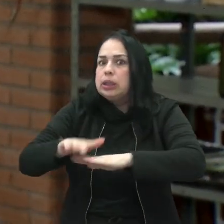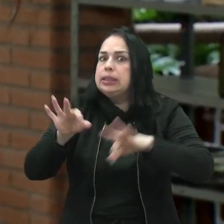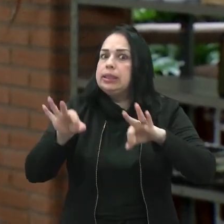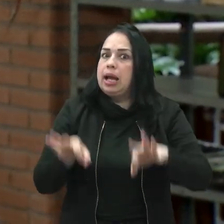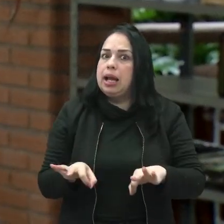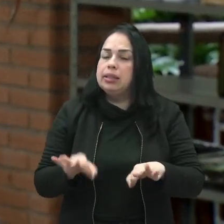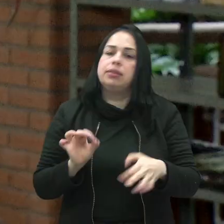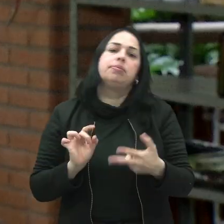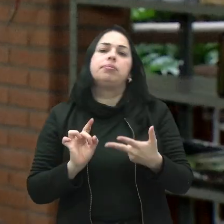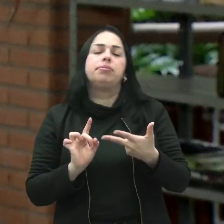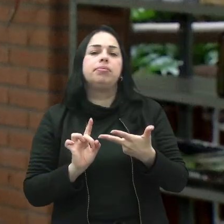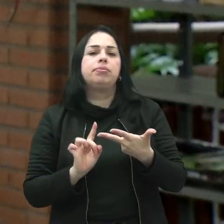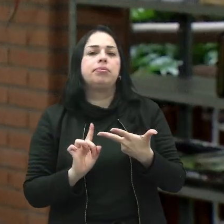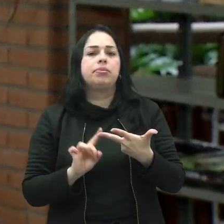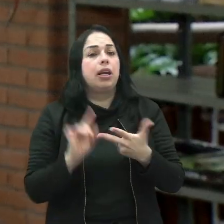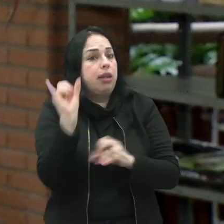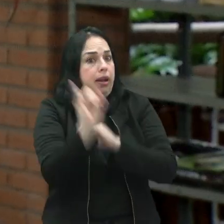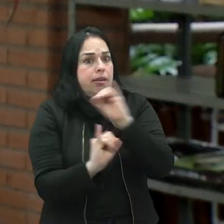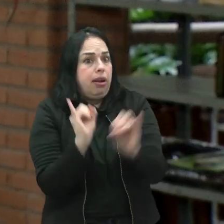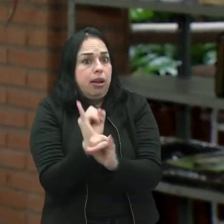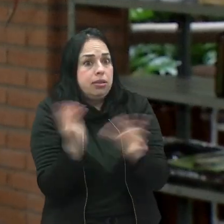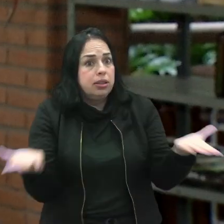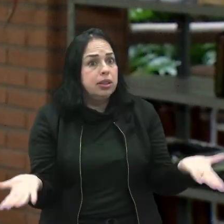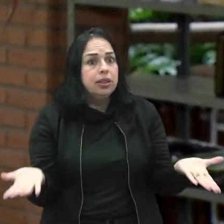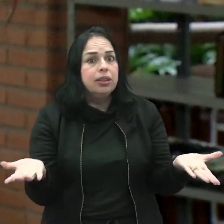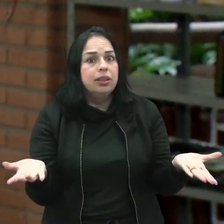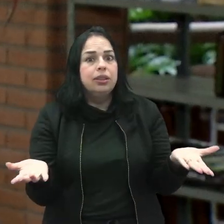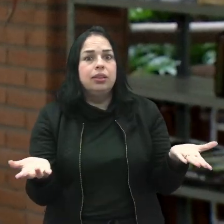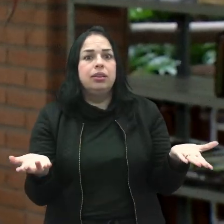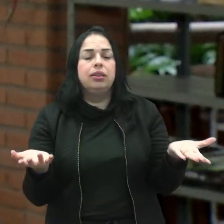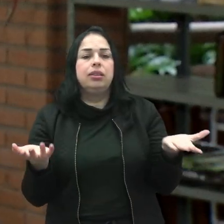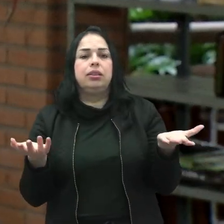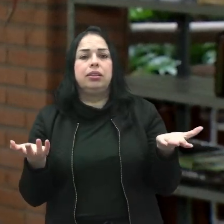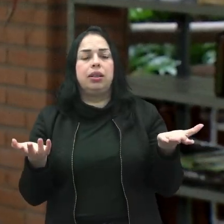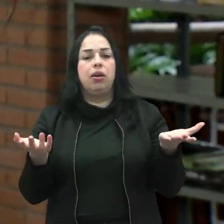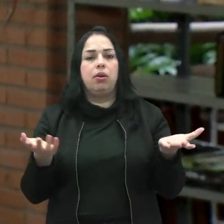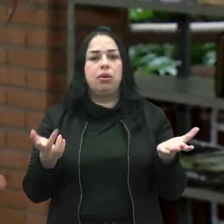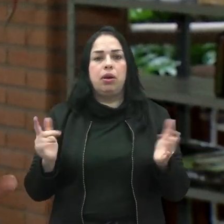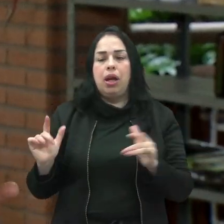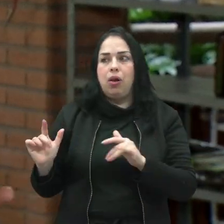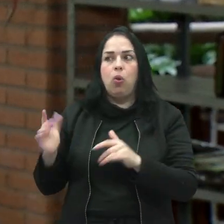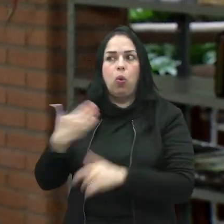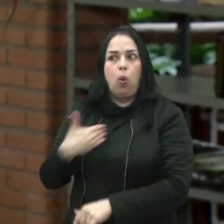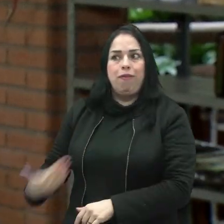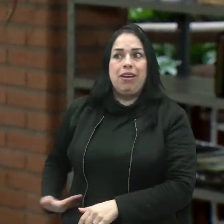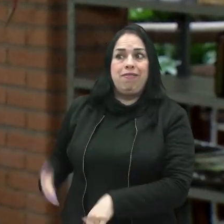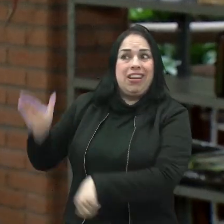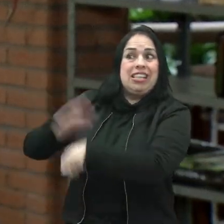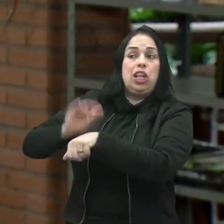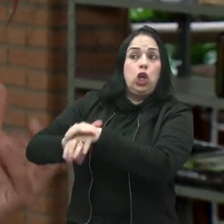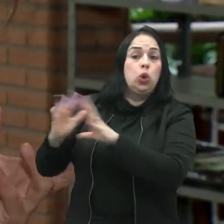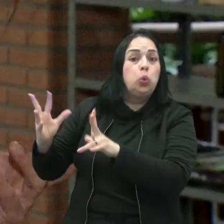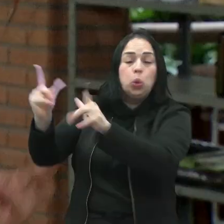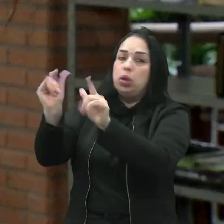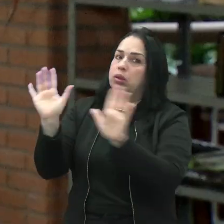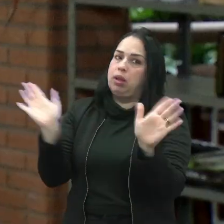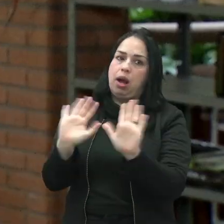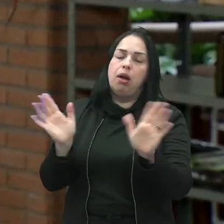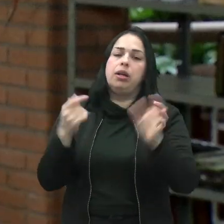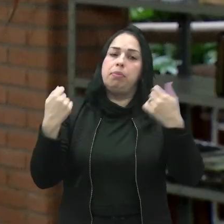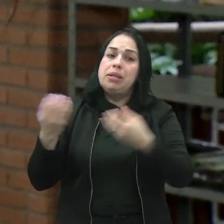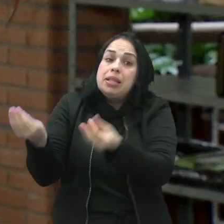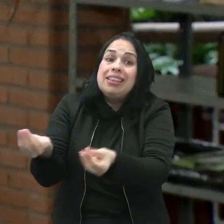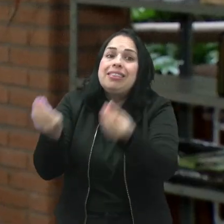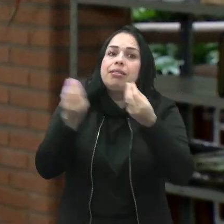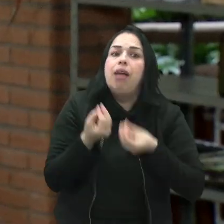né? E a internet. Então, o poder público não precisa fazer tudo, mas ele